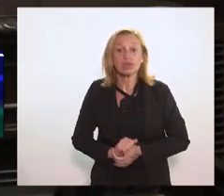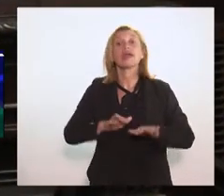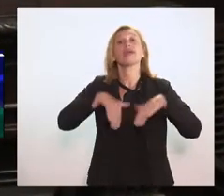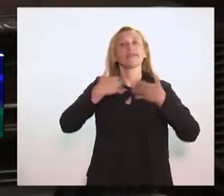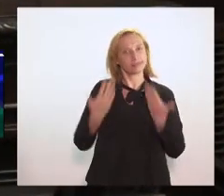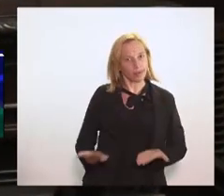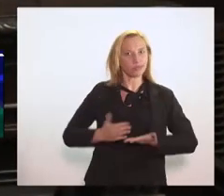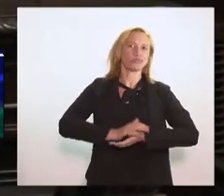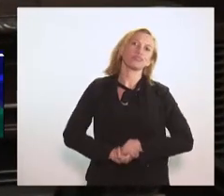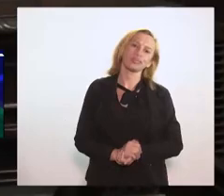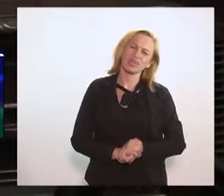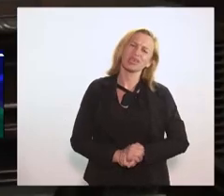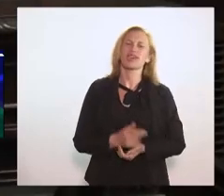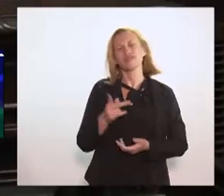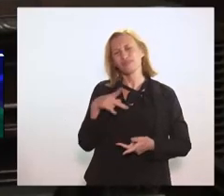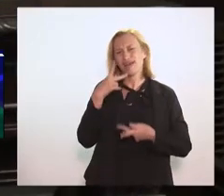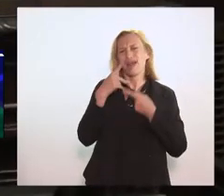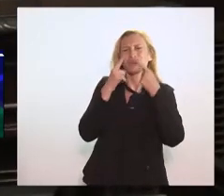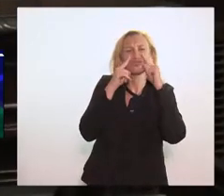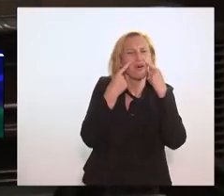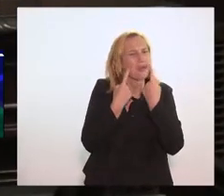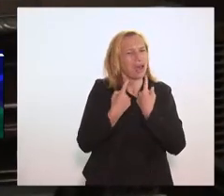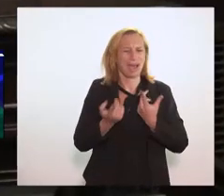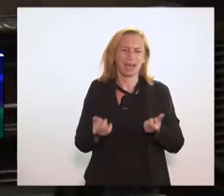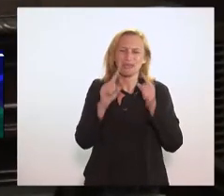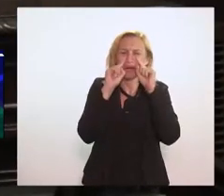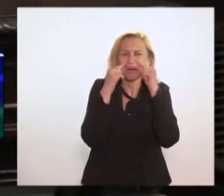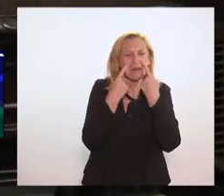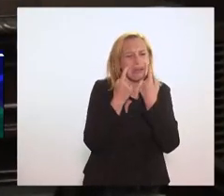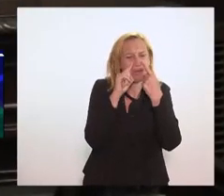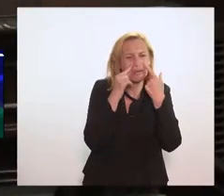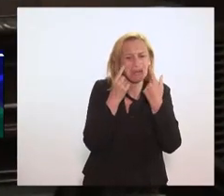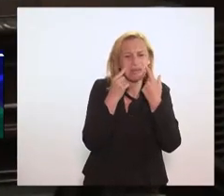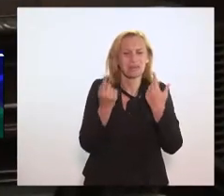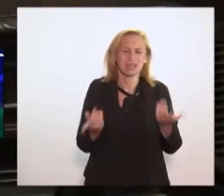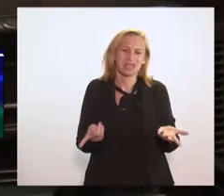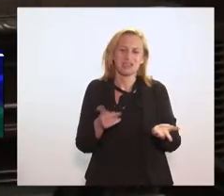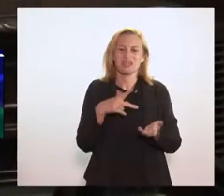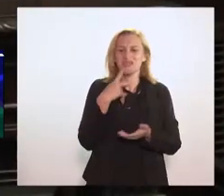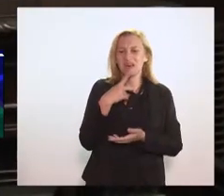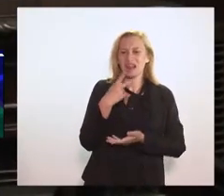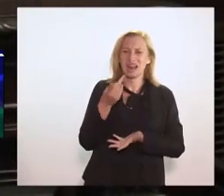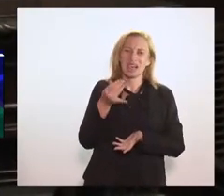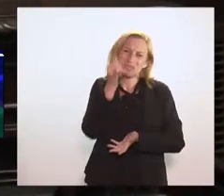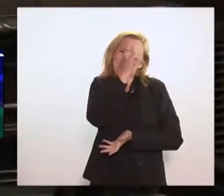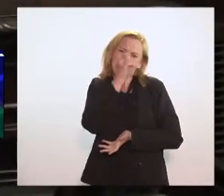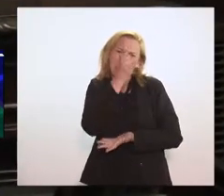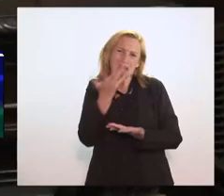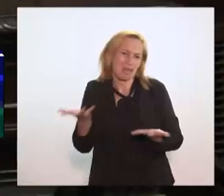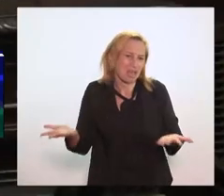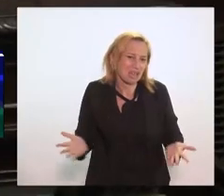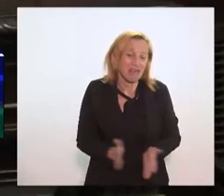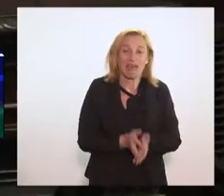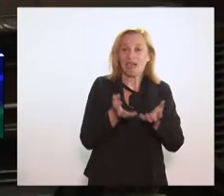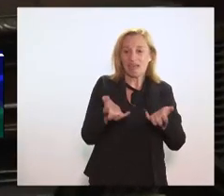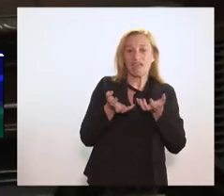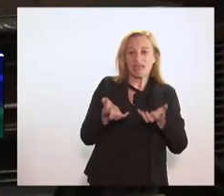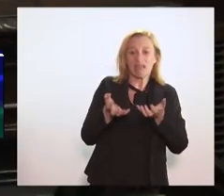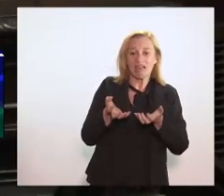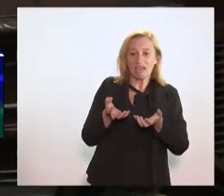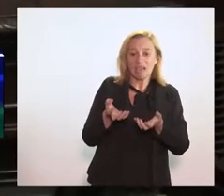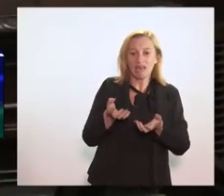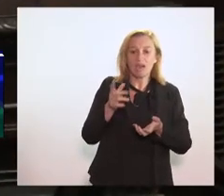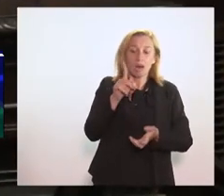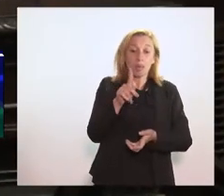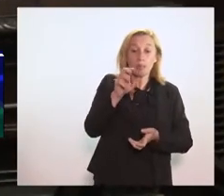Então, não me venham com chororô, não me venham com essa demagogia barata, não me venham querer